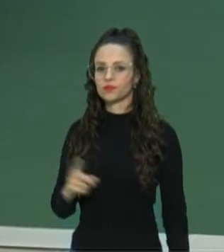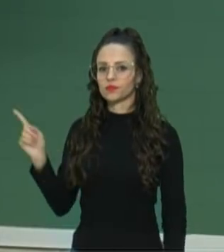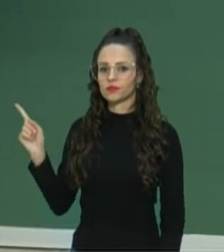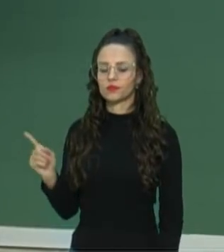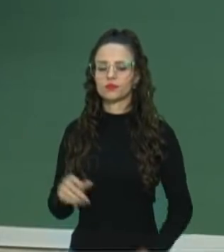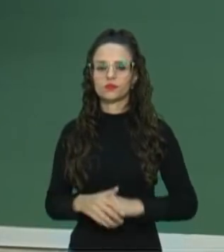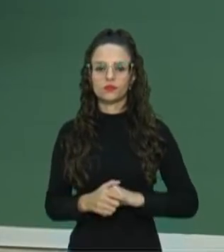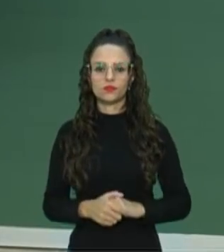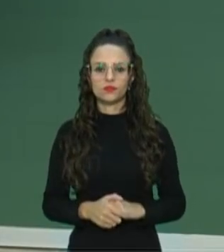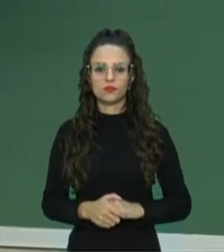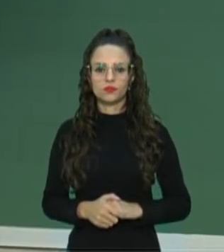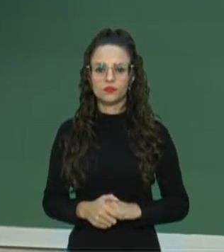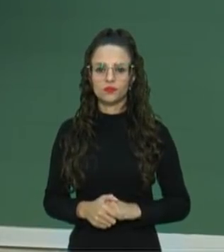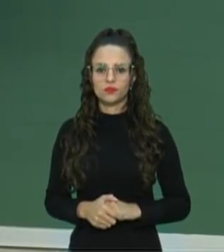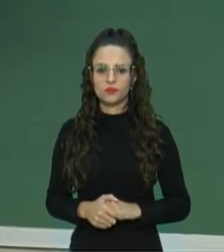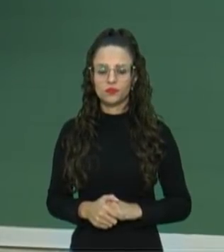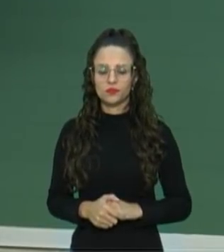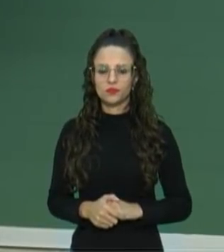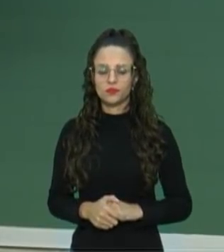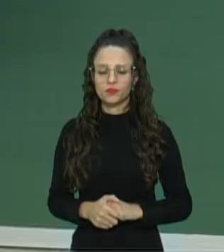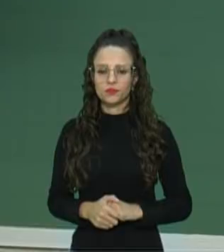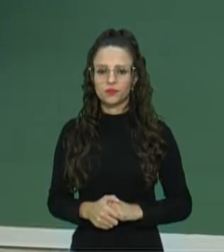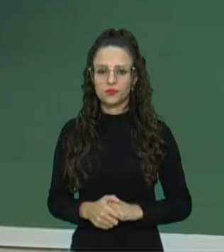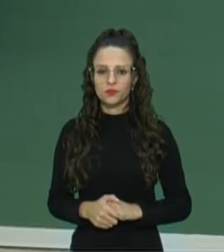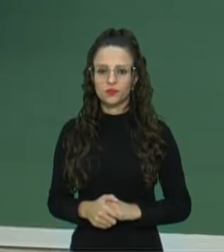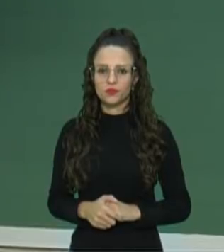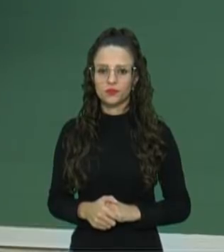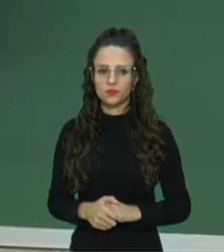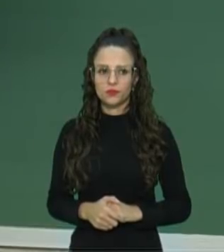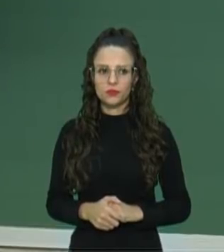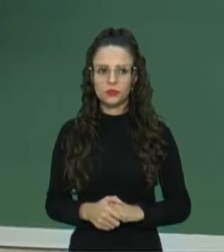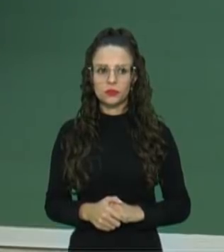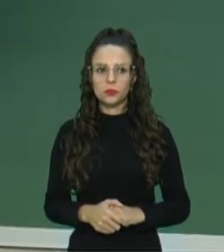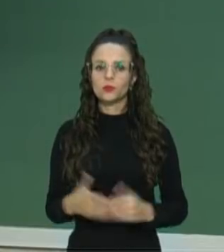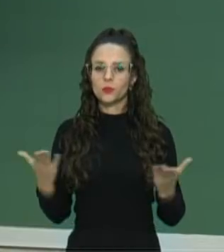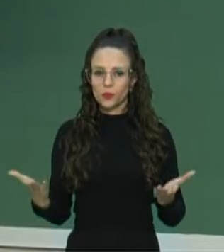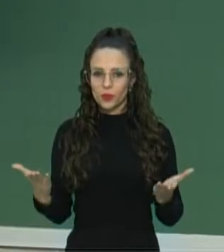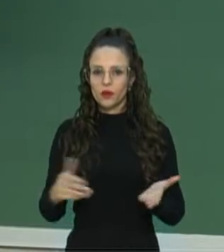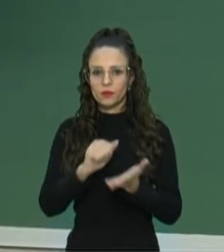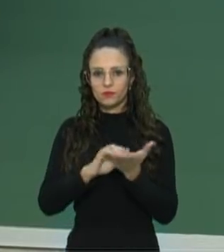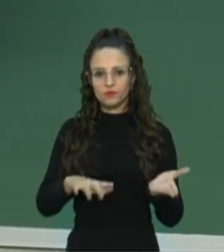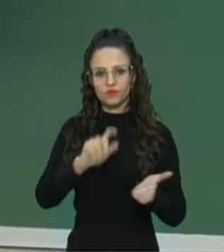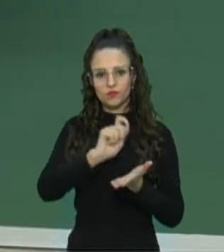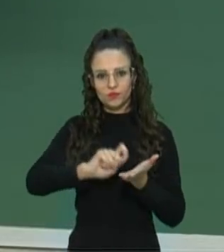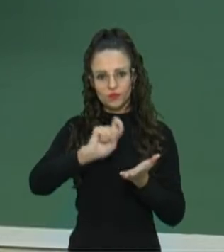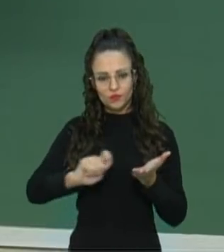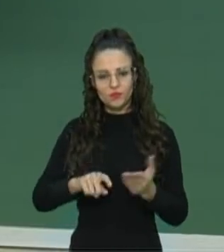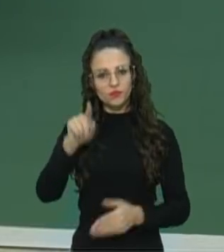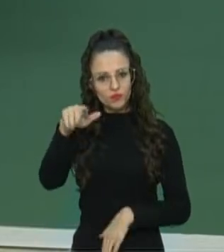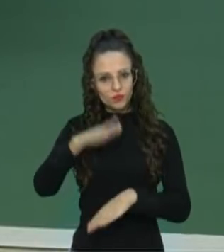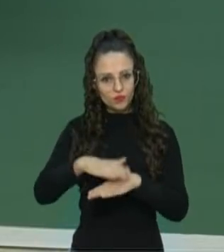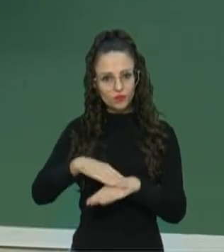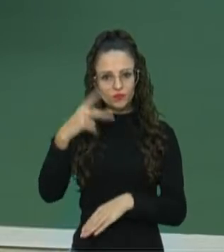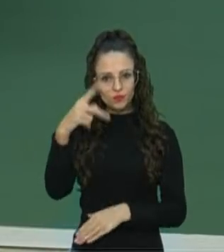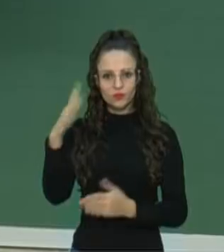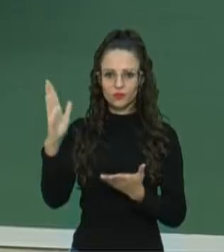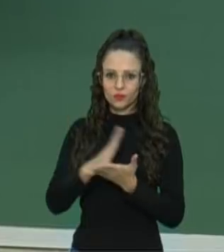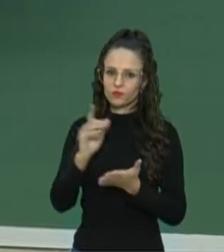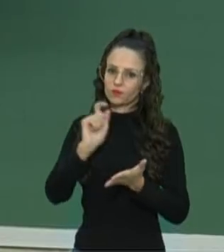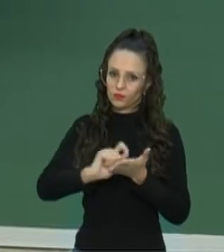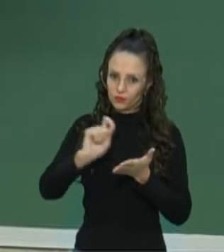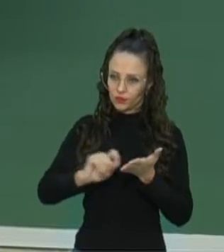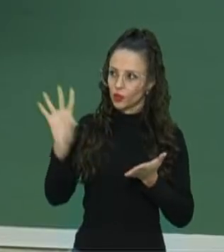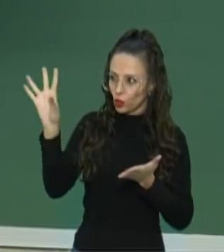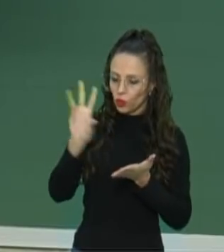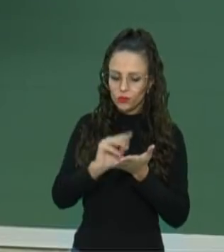de hoje que fala sobre a corrida de orientação. Atividade descritiva, né? Então, pega seu caderno, lá faz as devidas anotações,